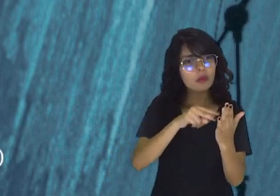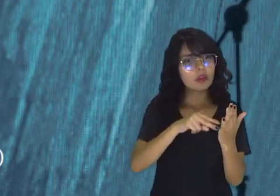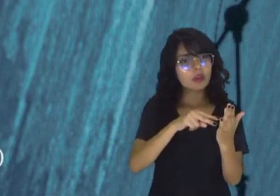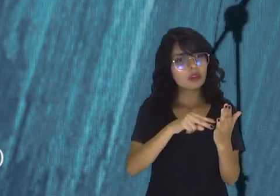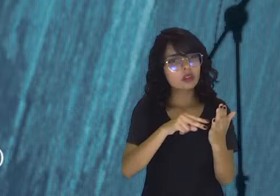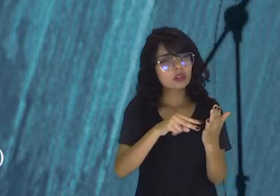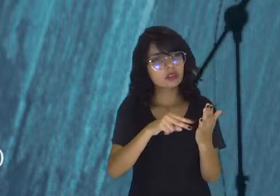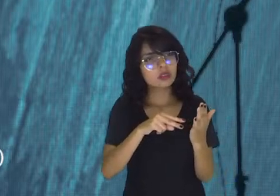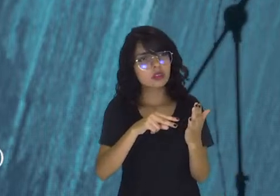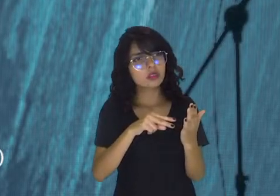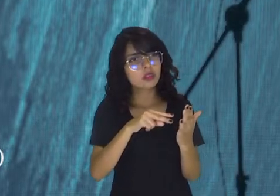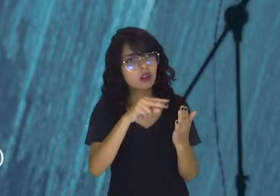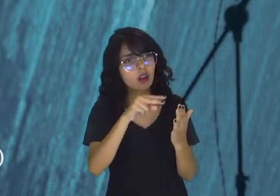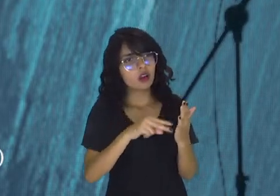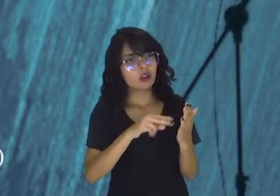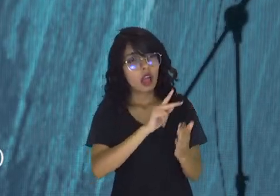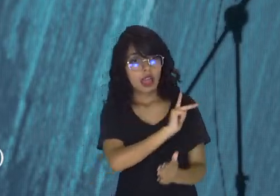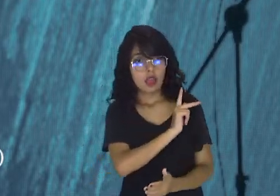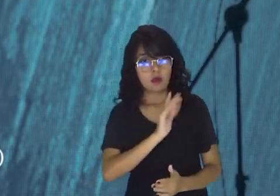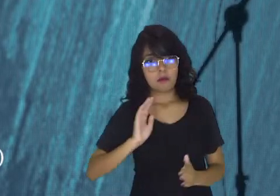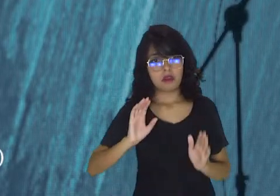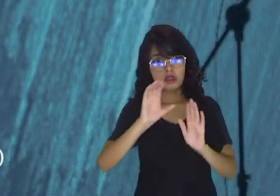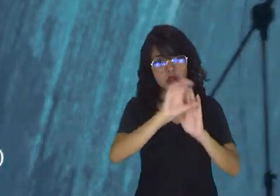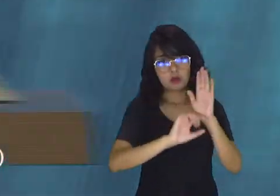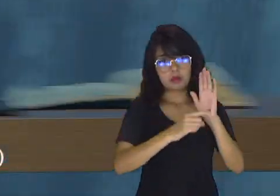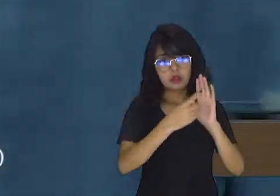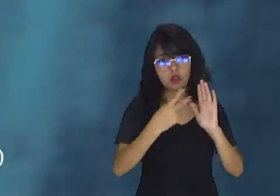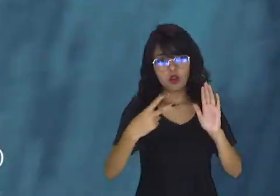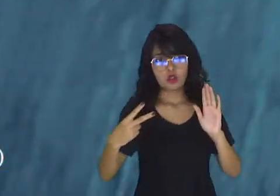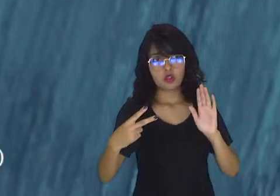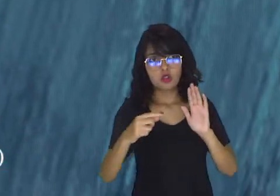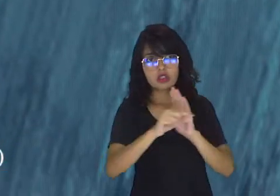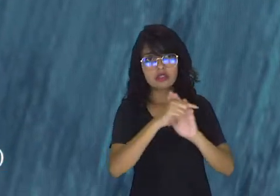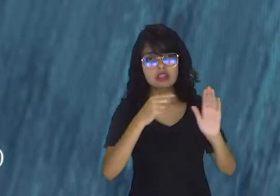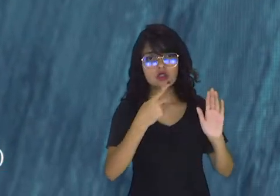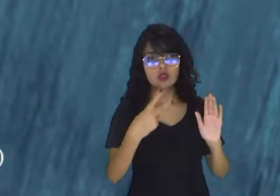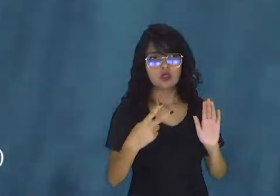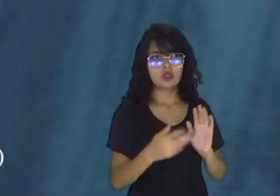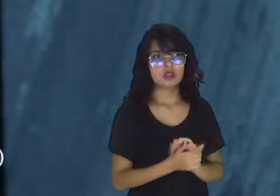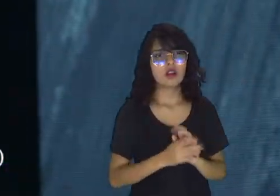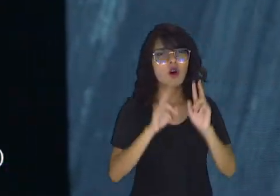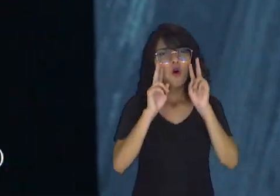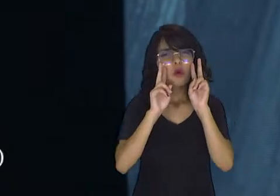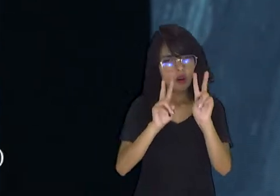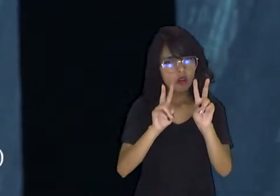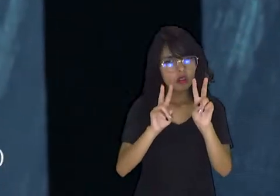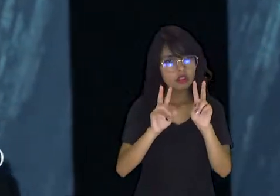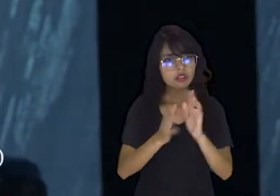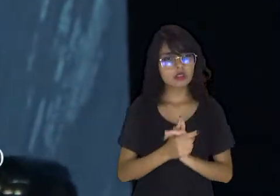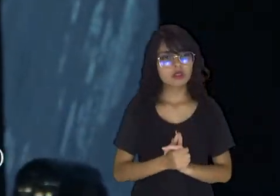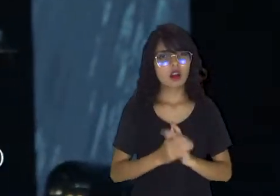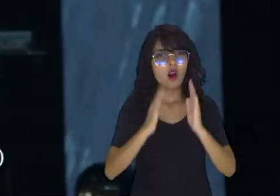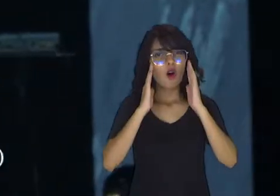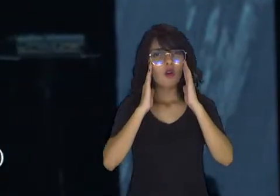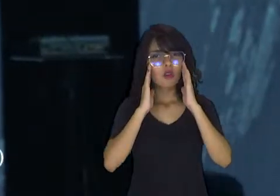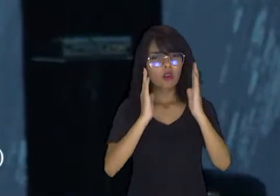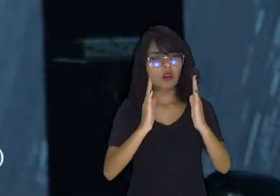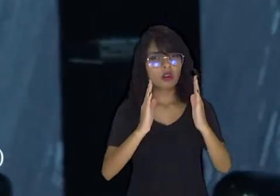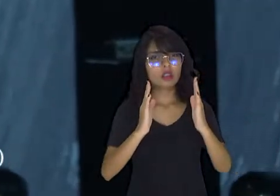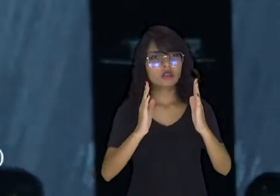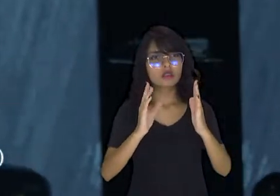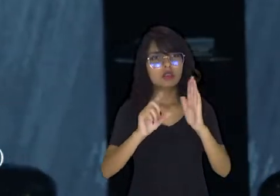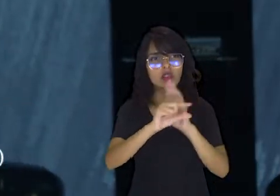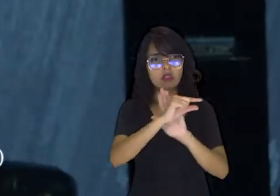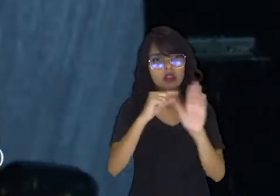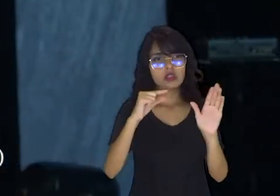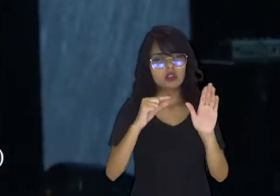do capítulo 12. Coloca, fixe os teus olhos. Para um pouco. Leia. Ao